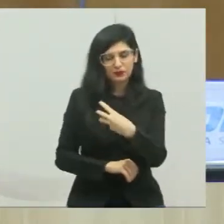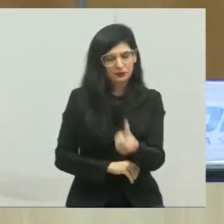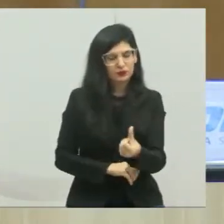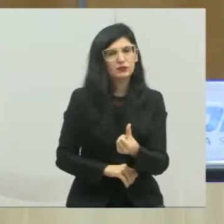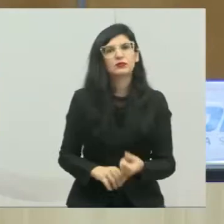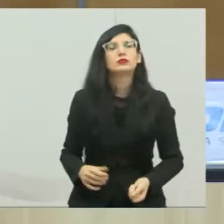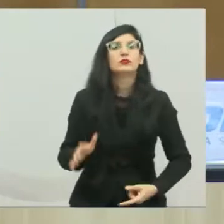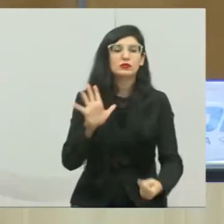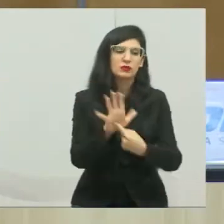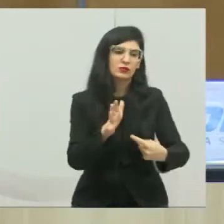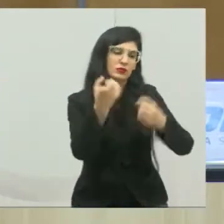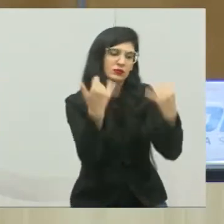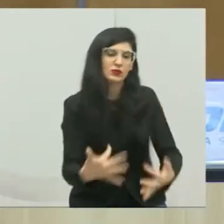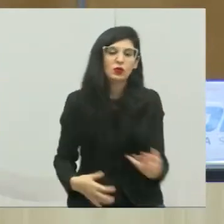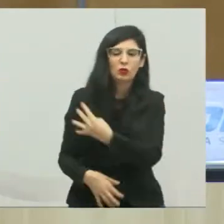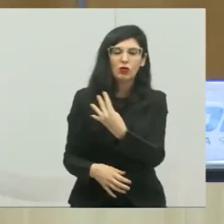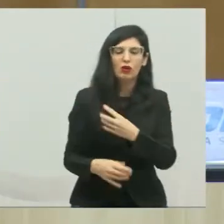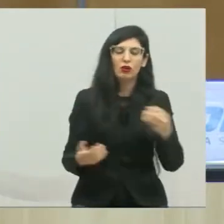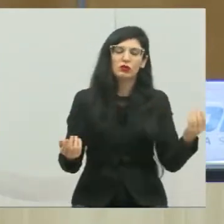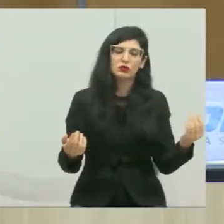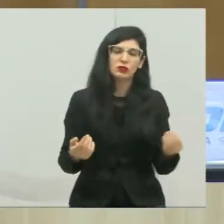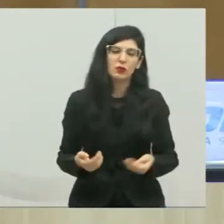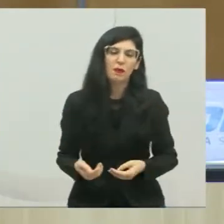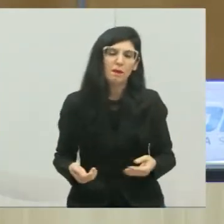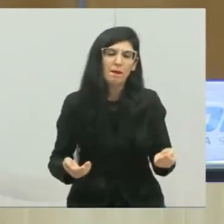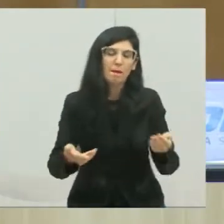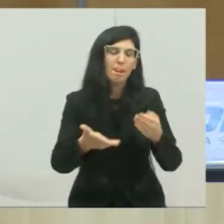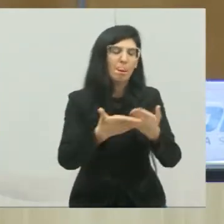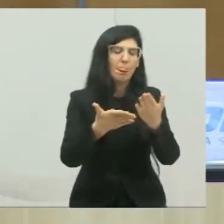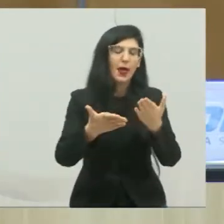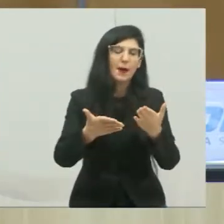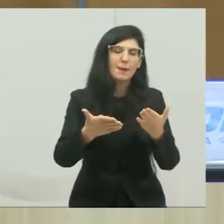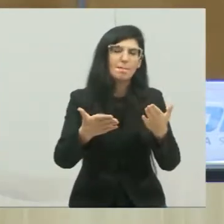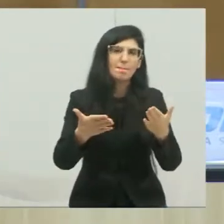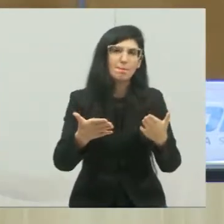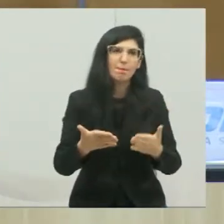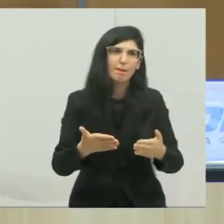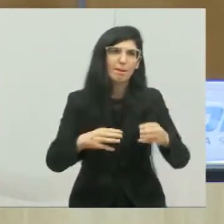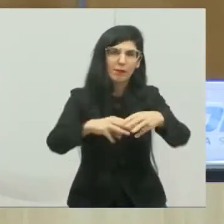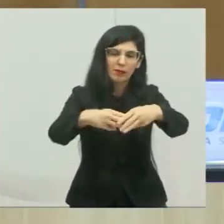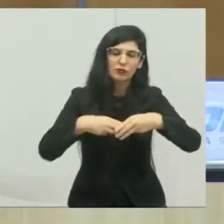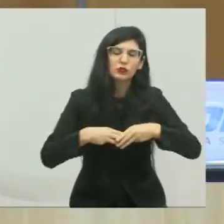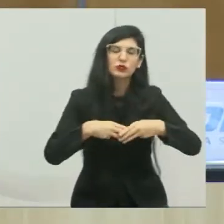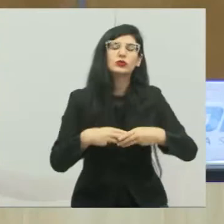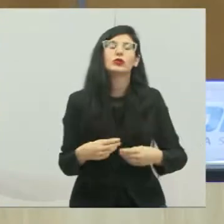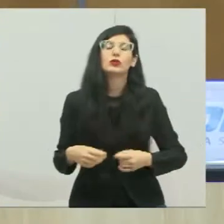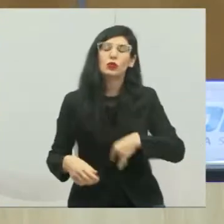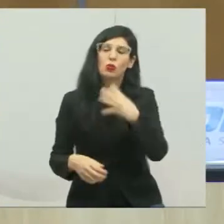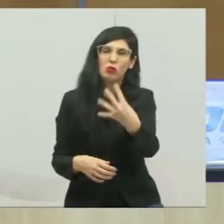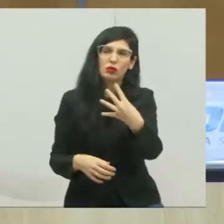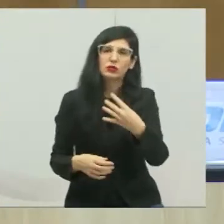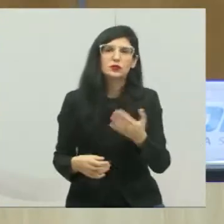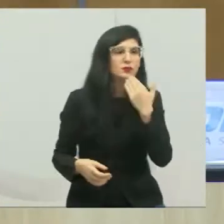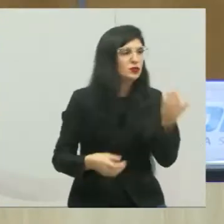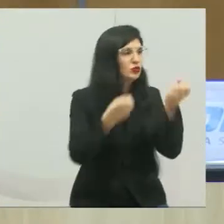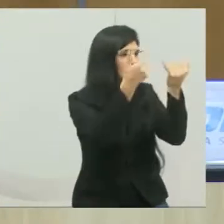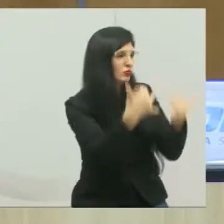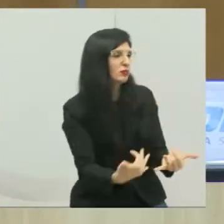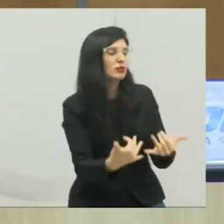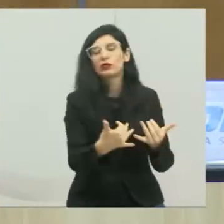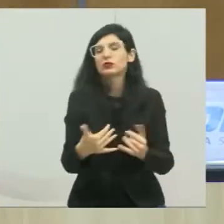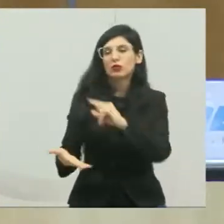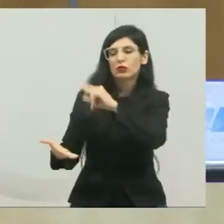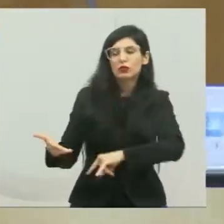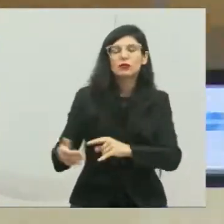36 indicações, 4 moções, 4 requerimentos e 5 pedidos de informações. Solicito ao primeiro